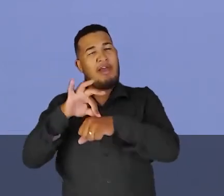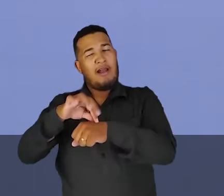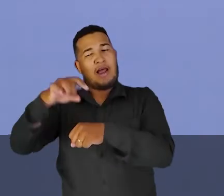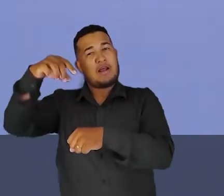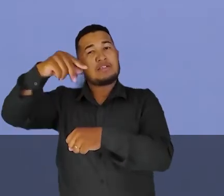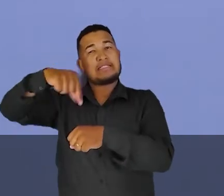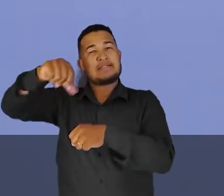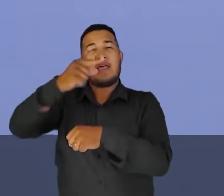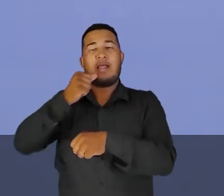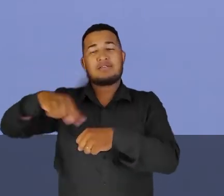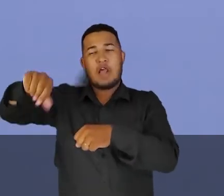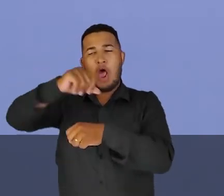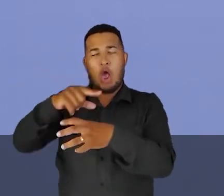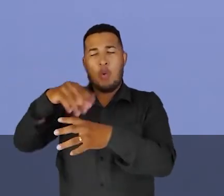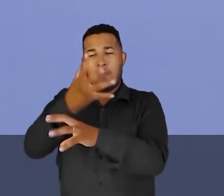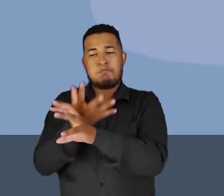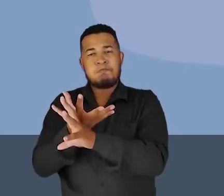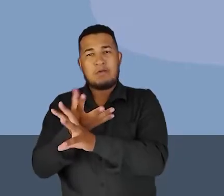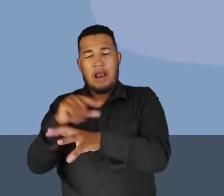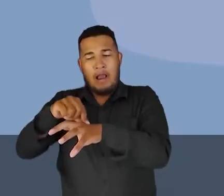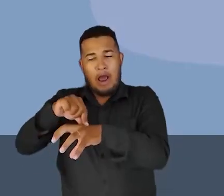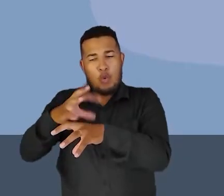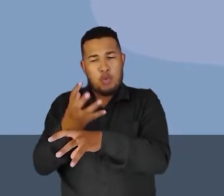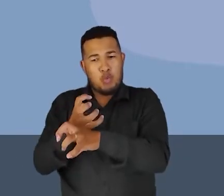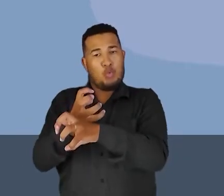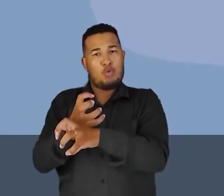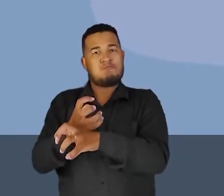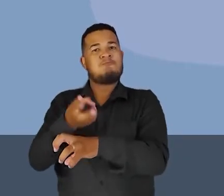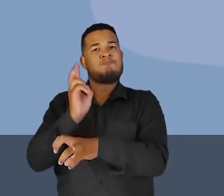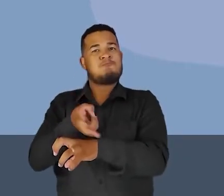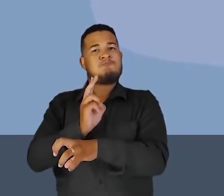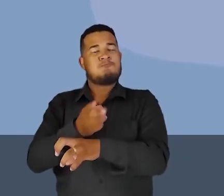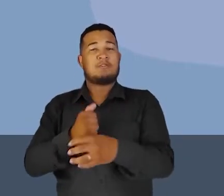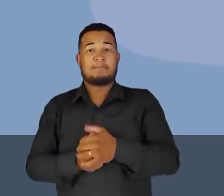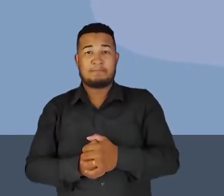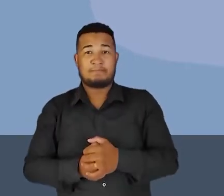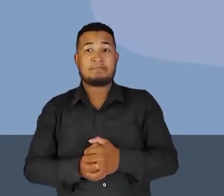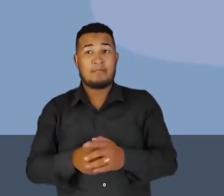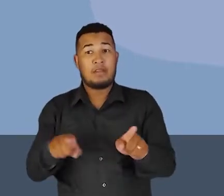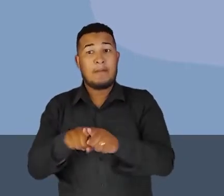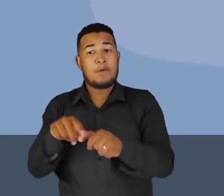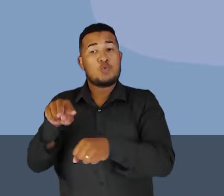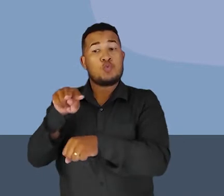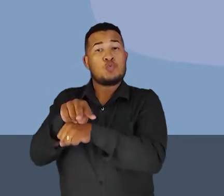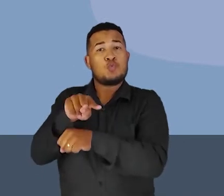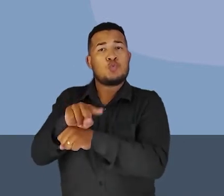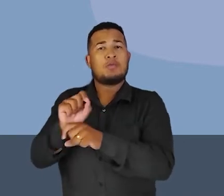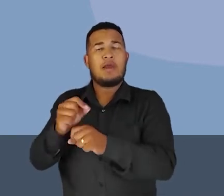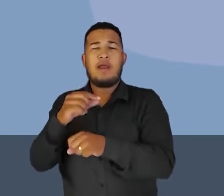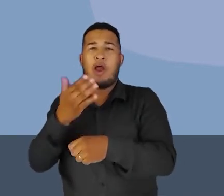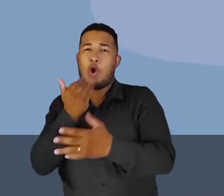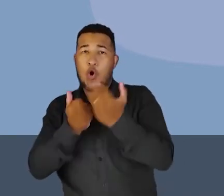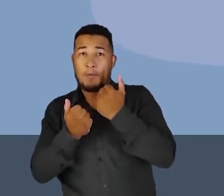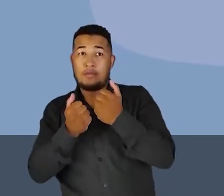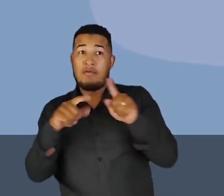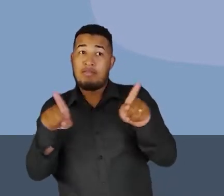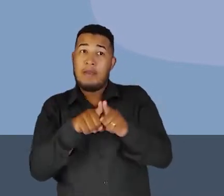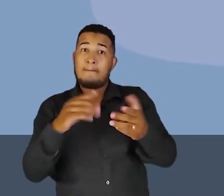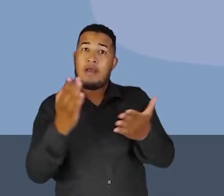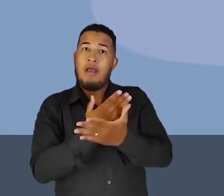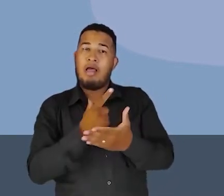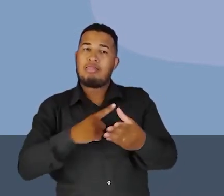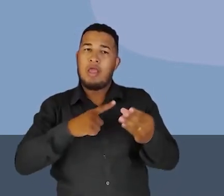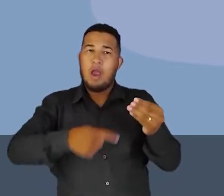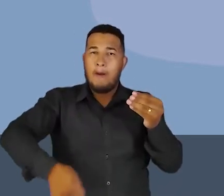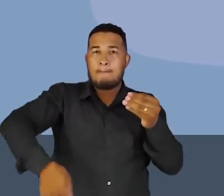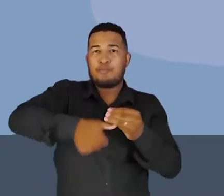dentro da mochilinha deles. Então, vamos lá. Conservante de alimentos, é usado também como aditivo em shampoos,